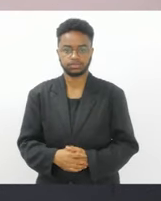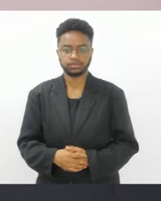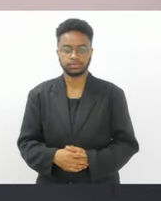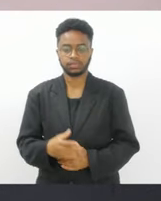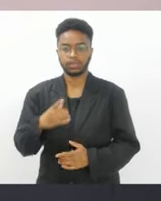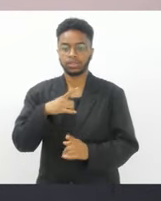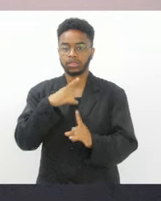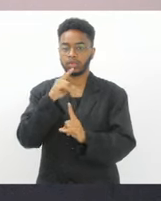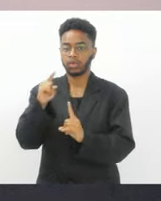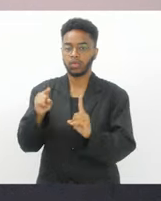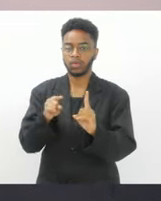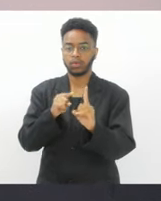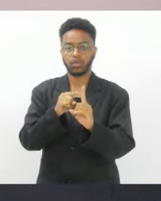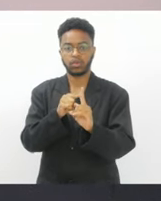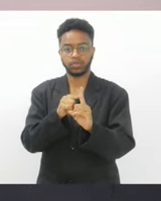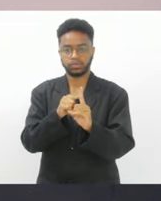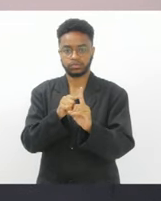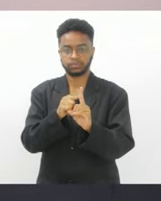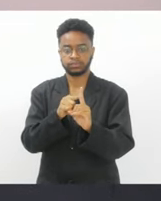visa tratar